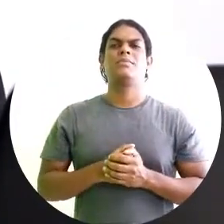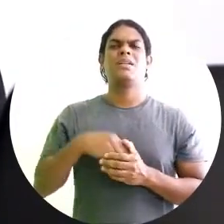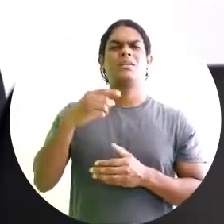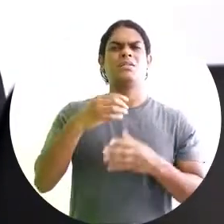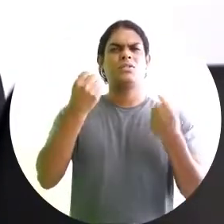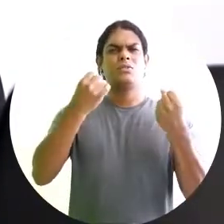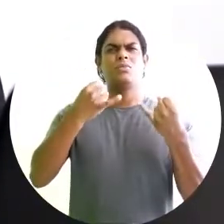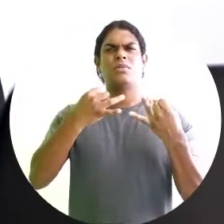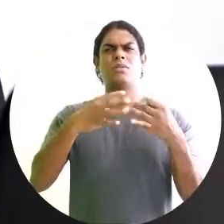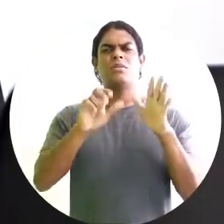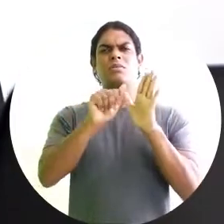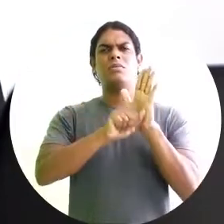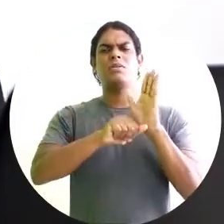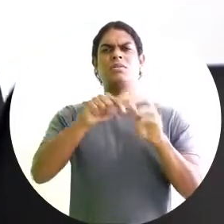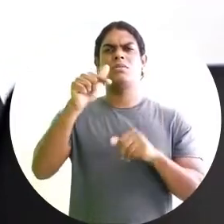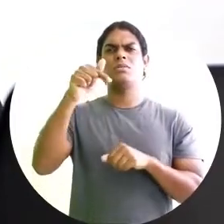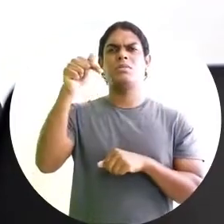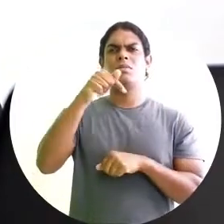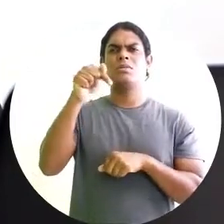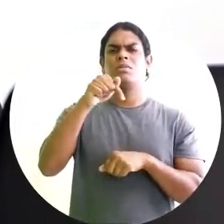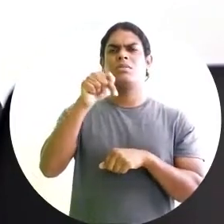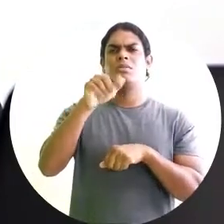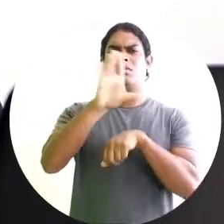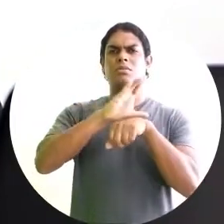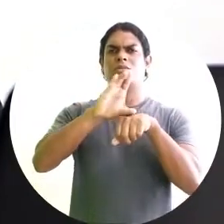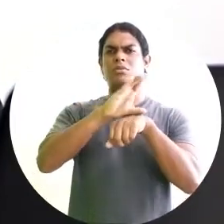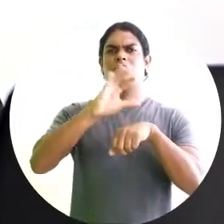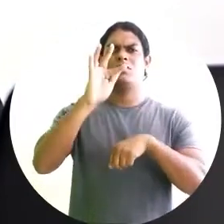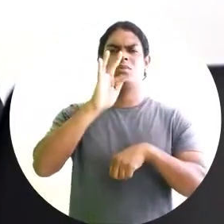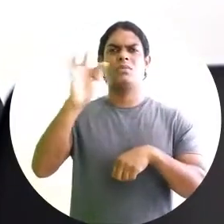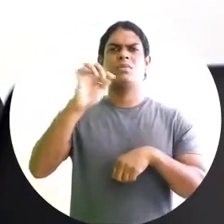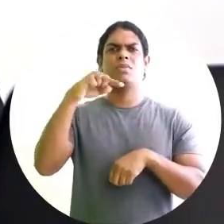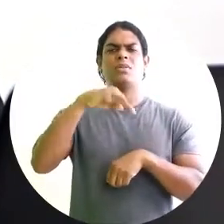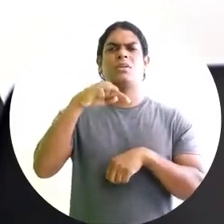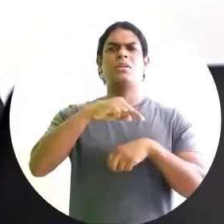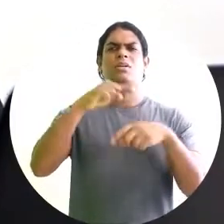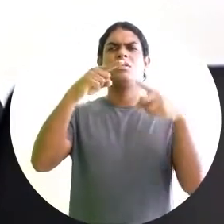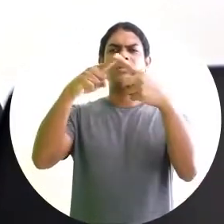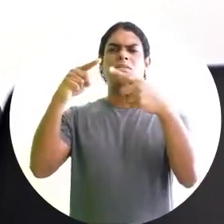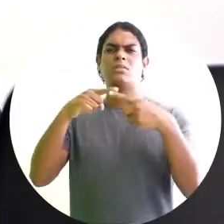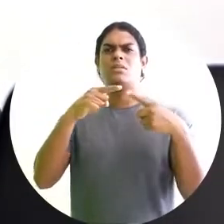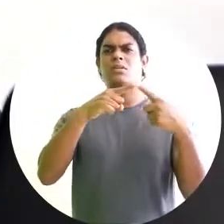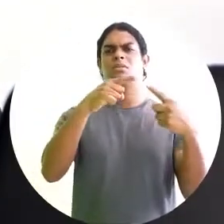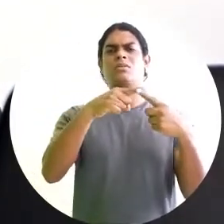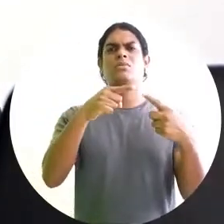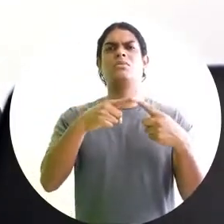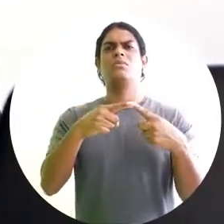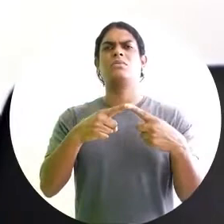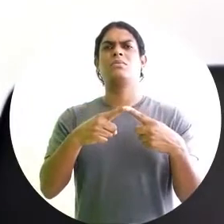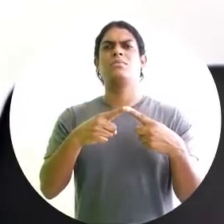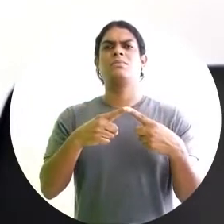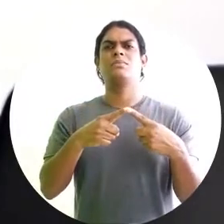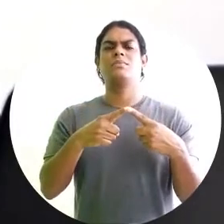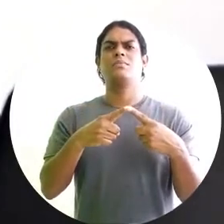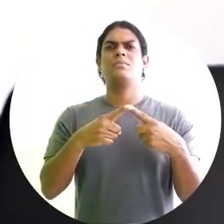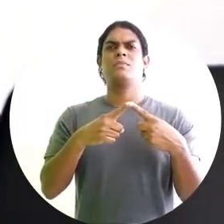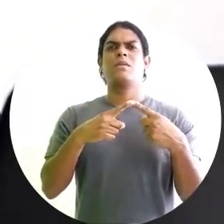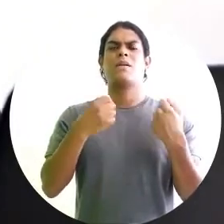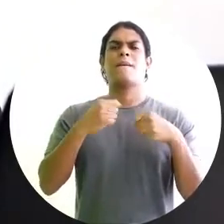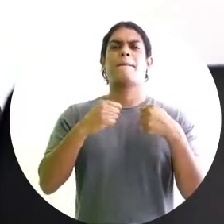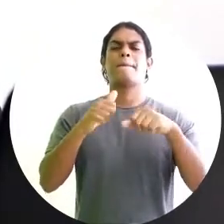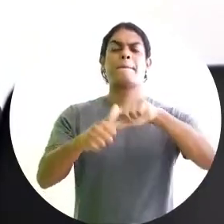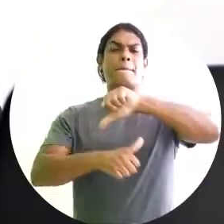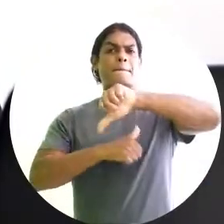Isso está previsto no artigo 7º da Constituição Federal, em que esses acordos coletivos, negociações